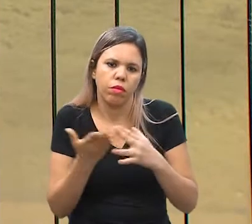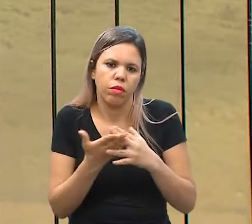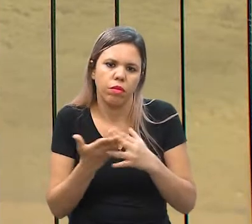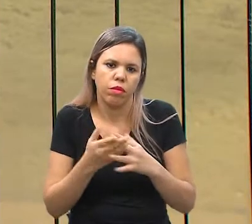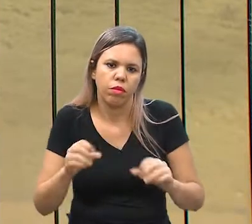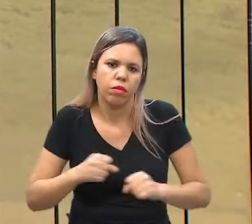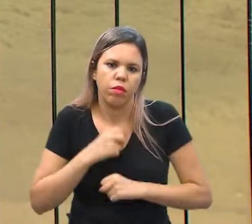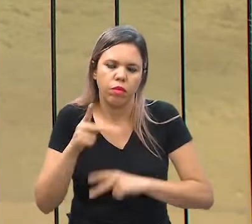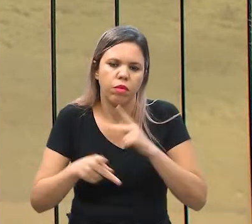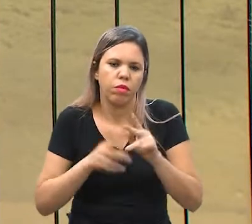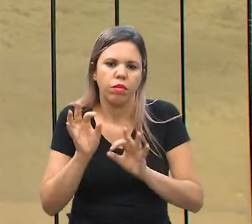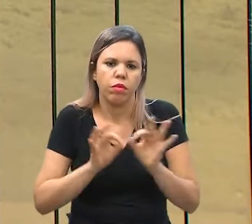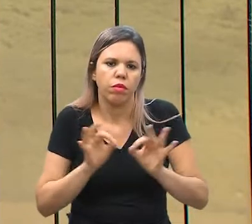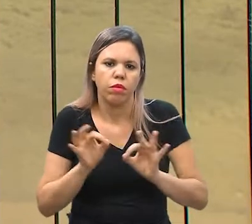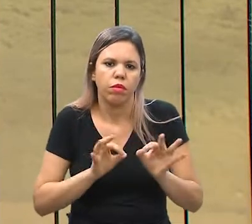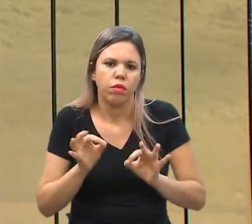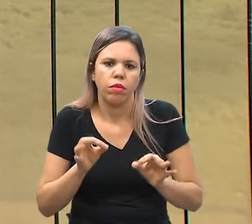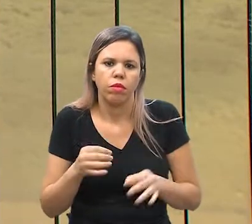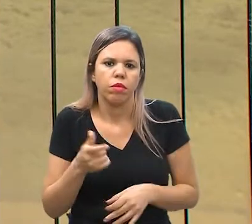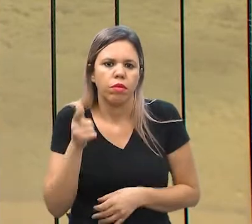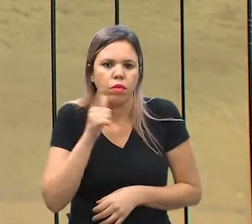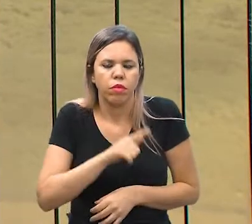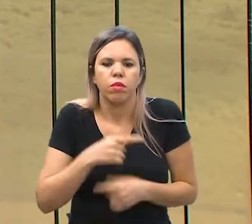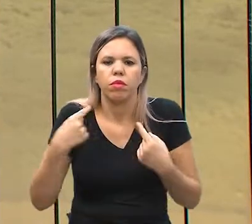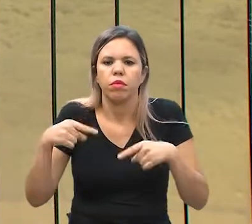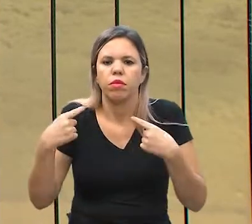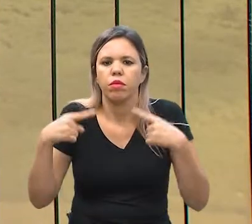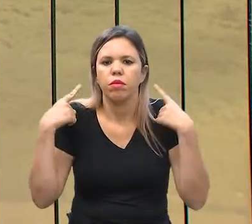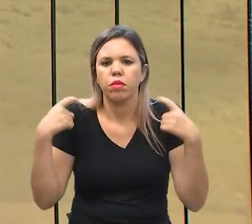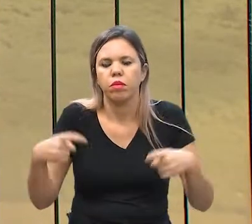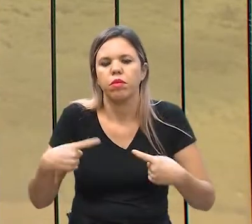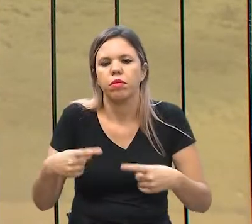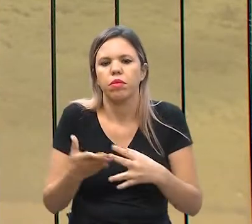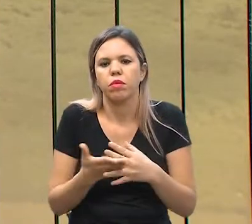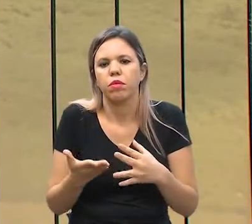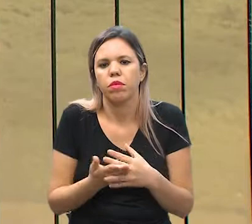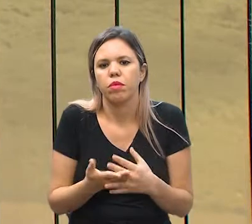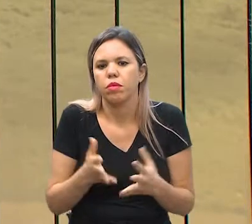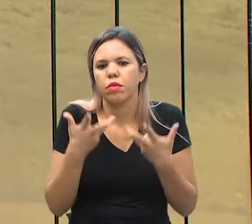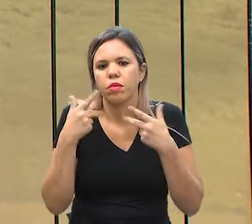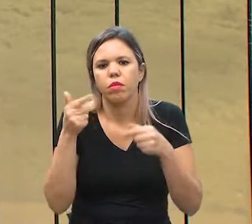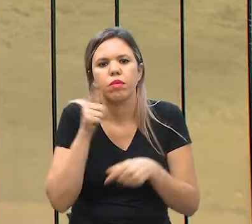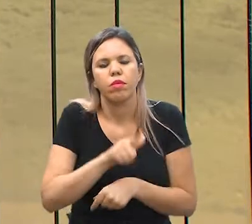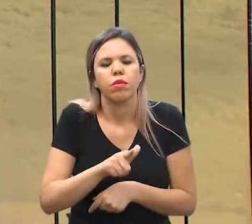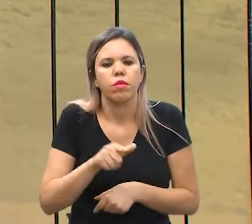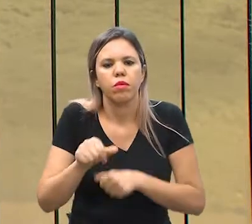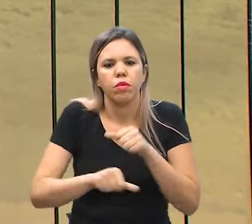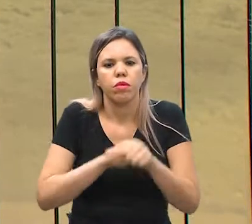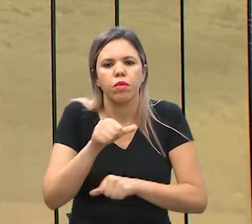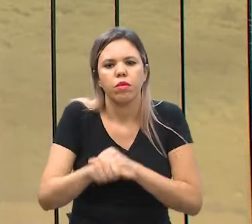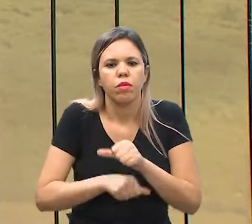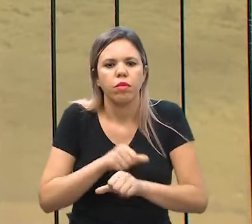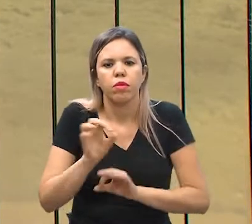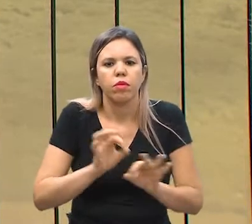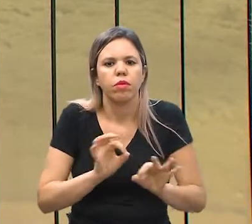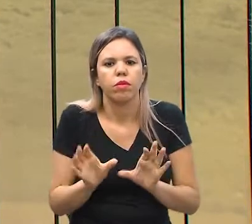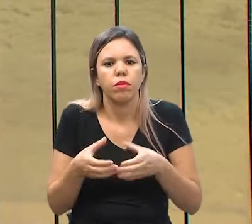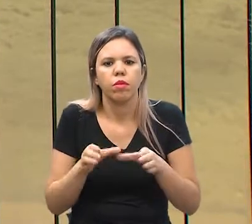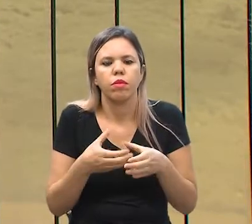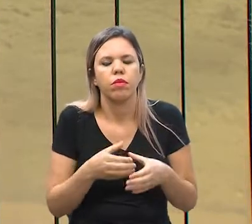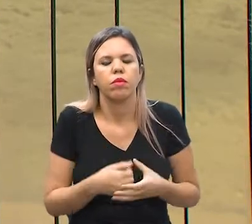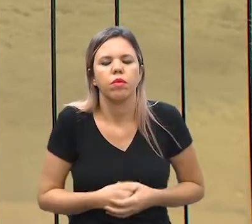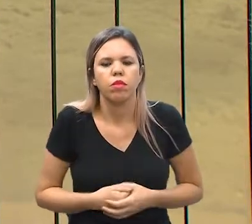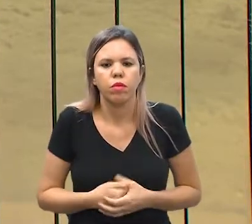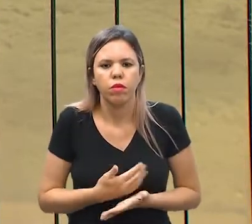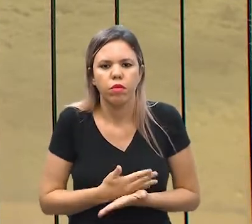mini revolta, as pessoas se organizam porque as pessoas querem música na hora do intervalo. Então isso que é muito maravilhoso, né? Assim, as formas de se organizar